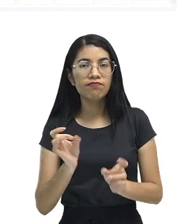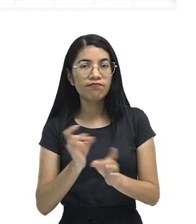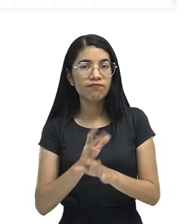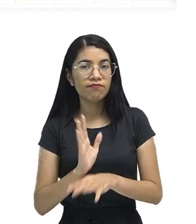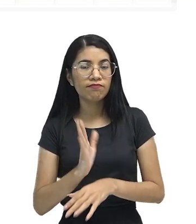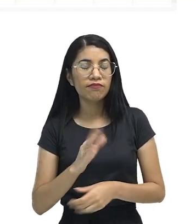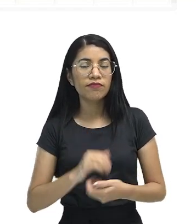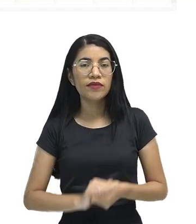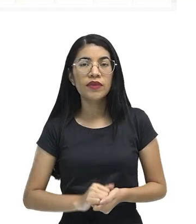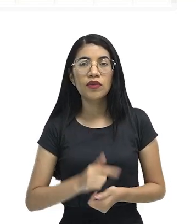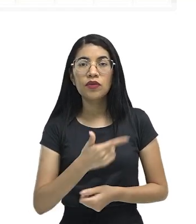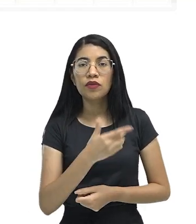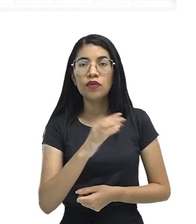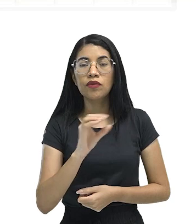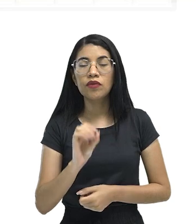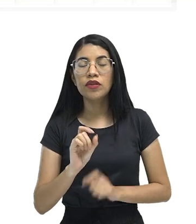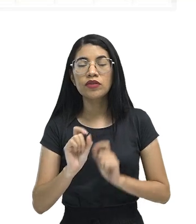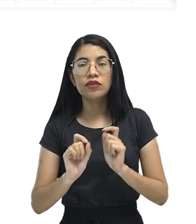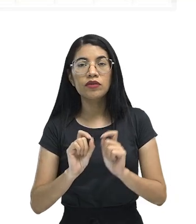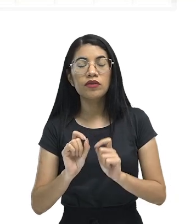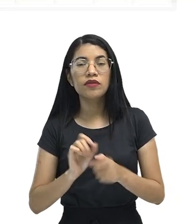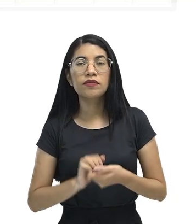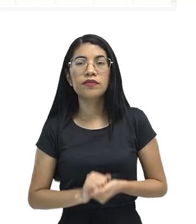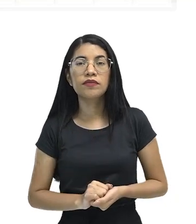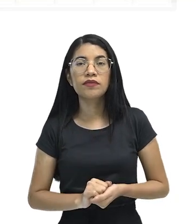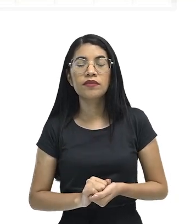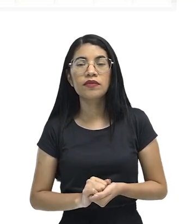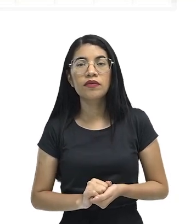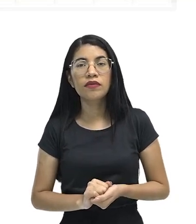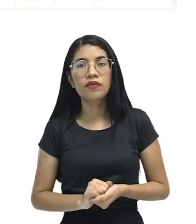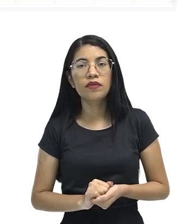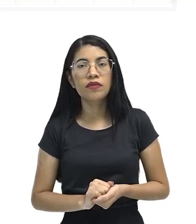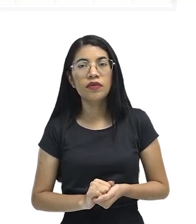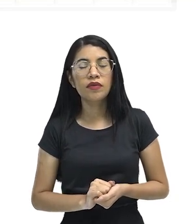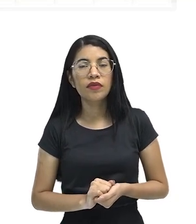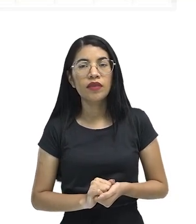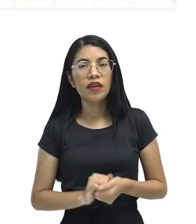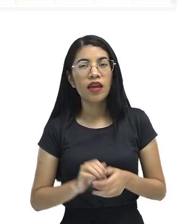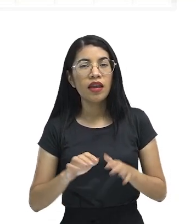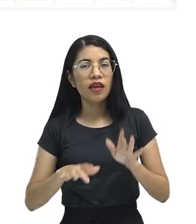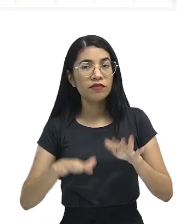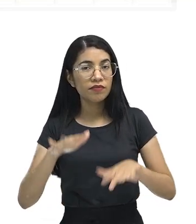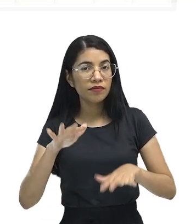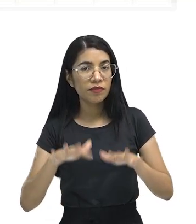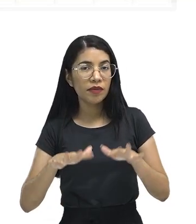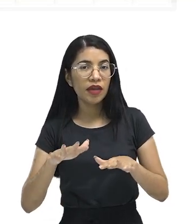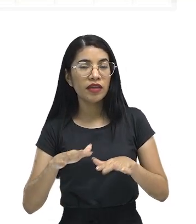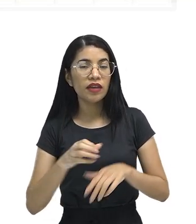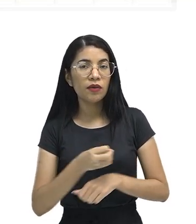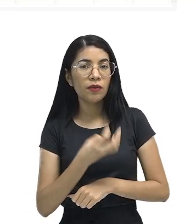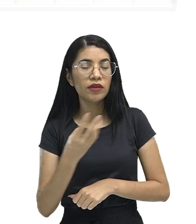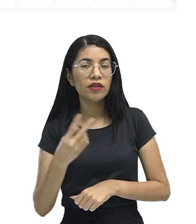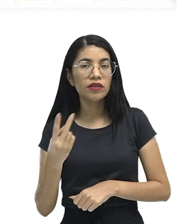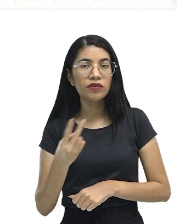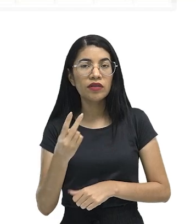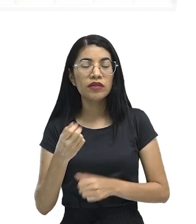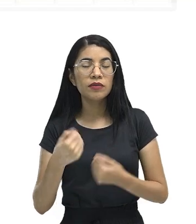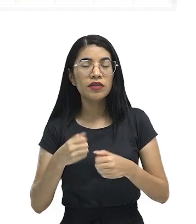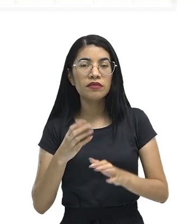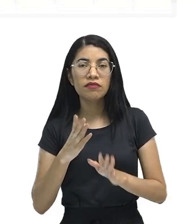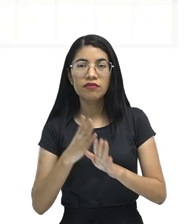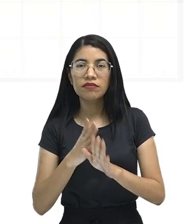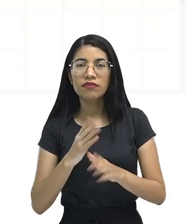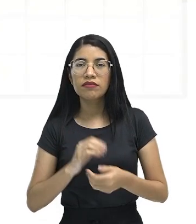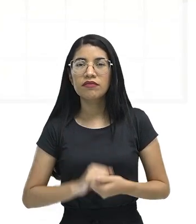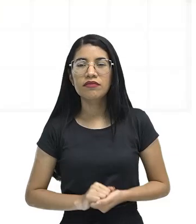pronto, 20 será o resultado da média aritmética desses valores. Tudo